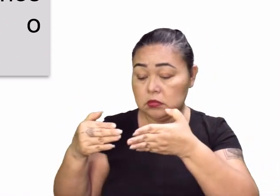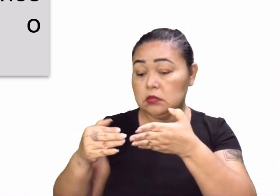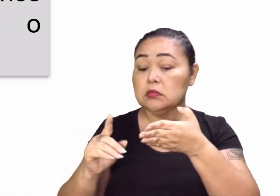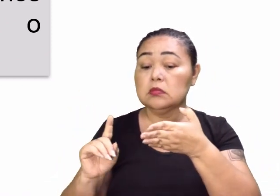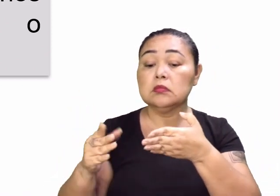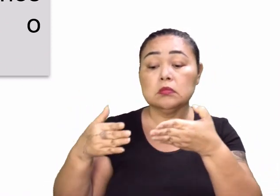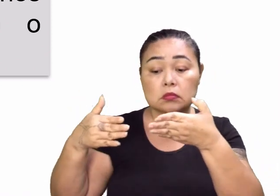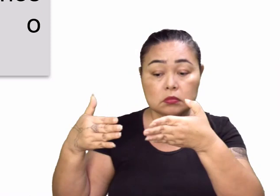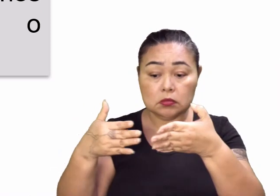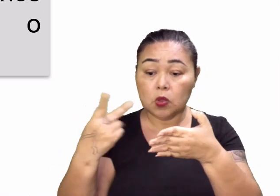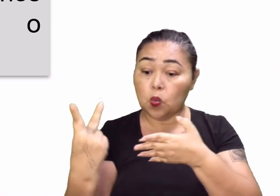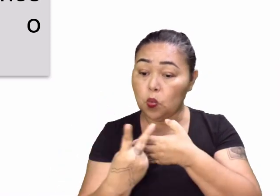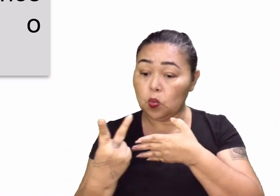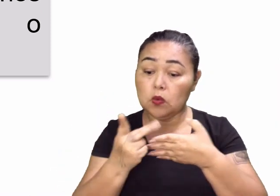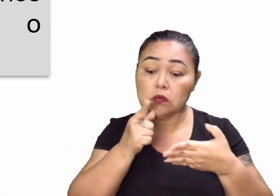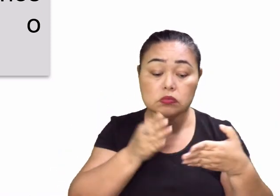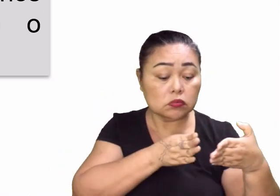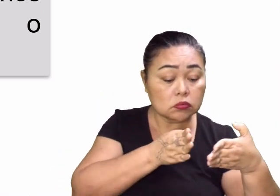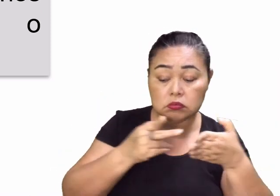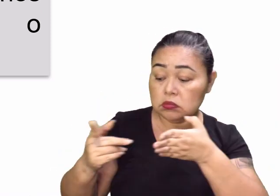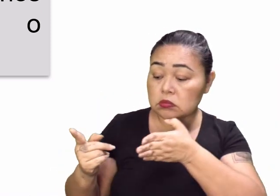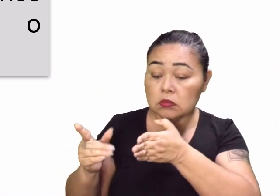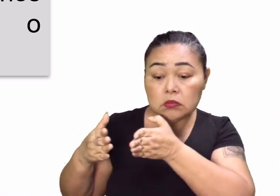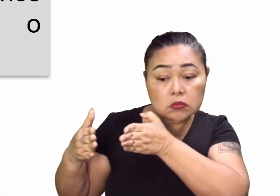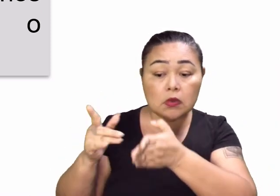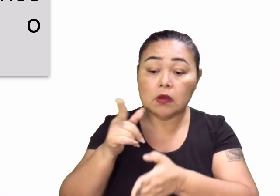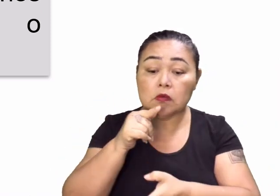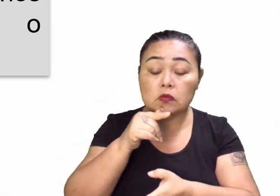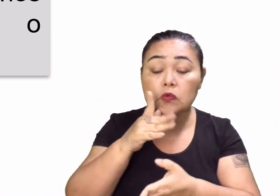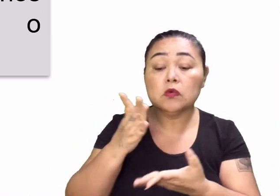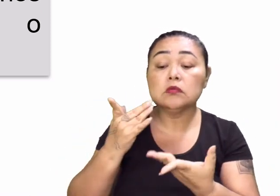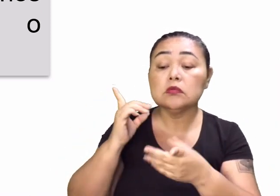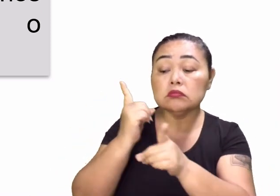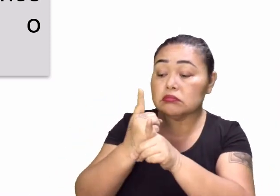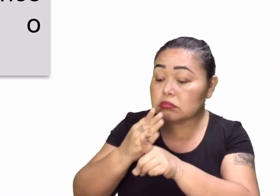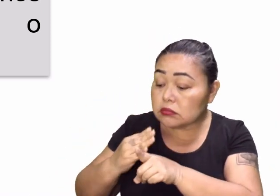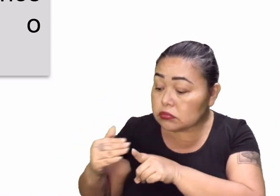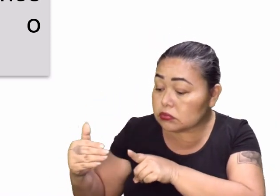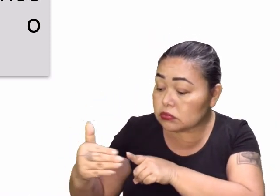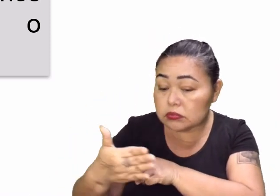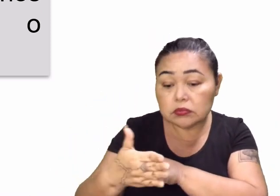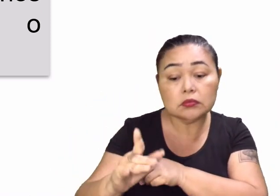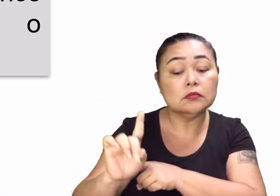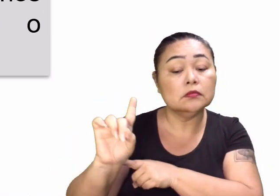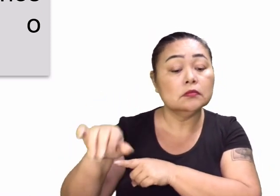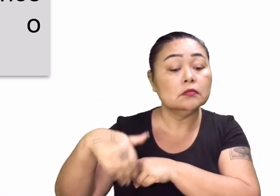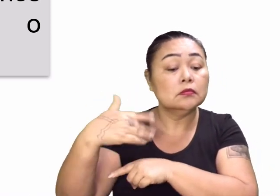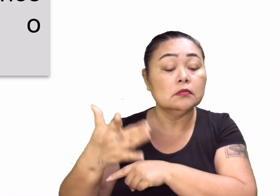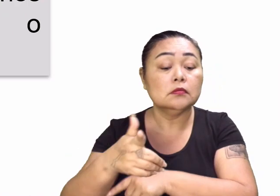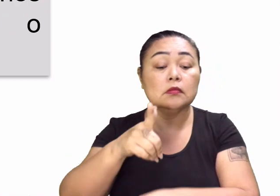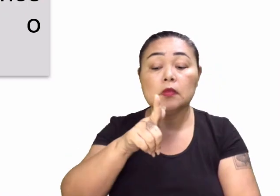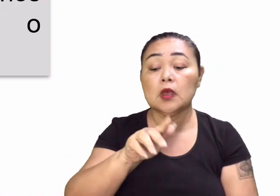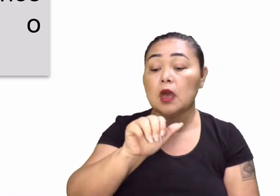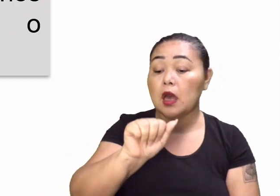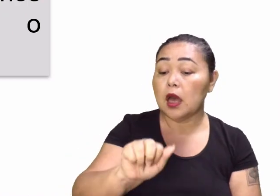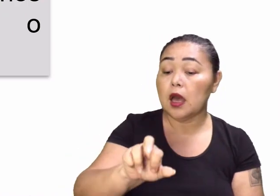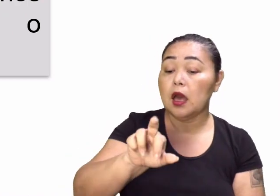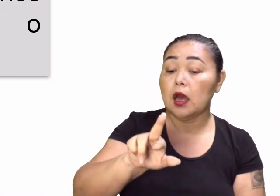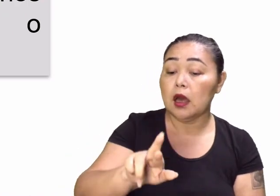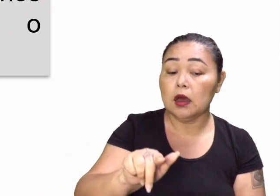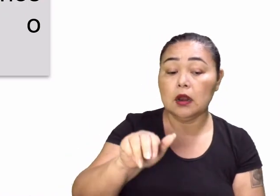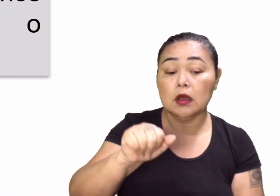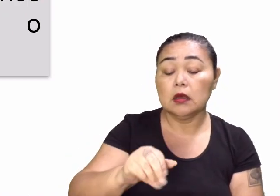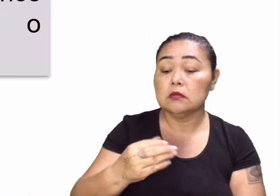rios. Exato. Olha aí, ó. Simplificando, né? Isso. O encontro, né? Isso. Enquanto o Araguaia nasce no